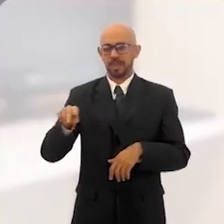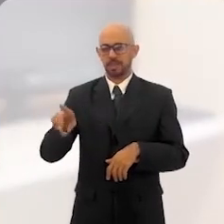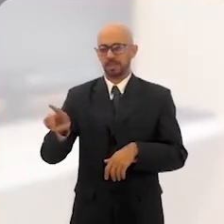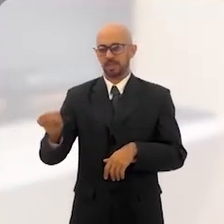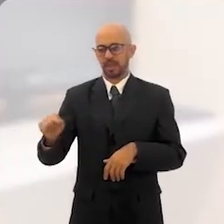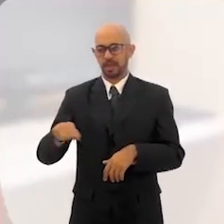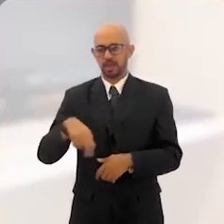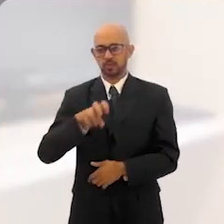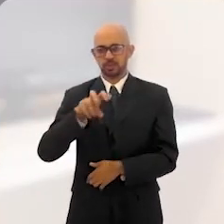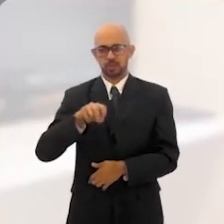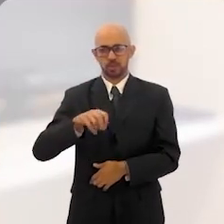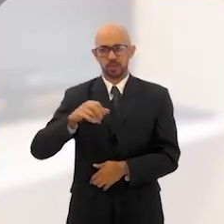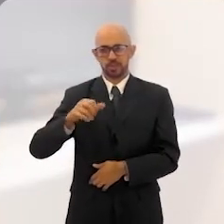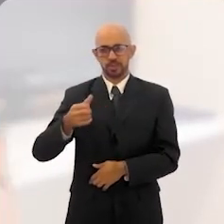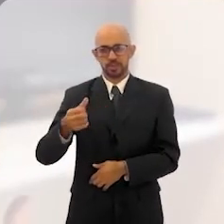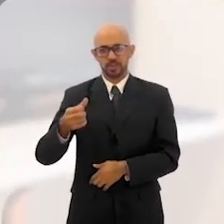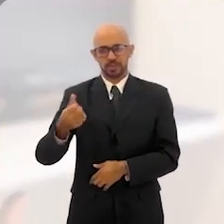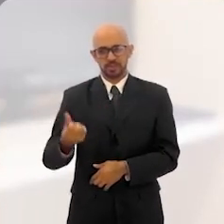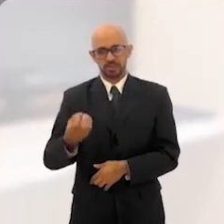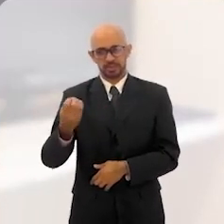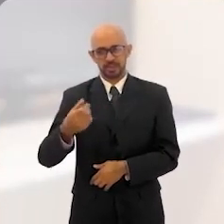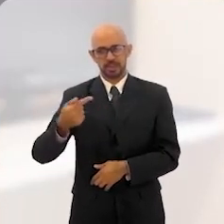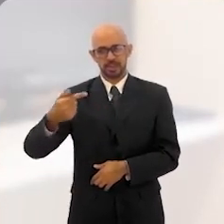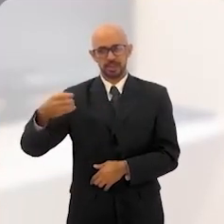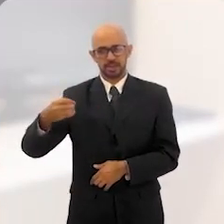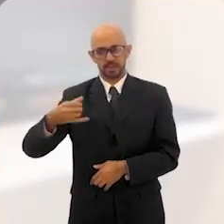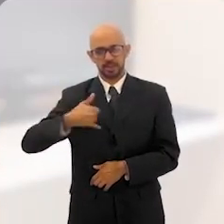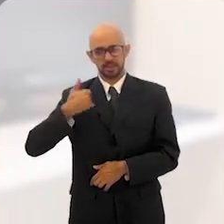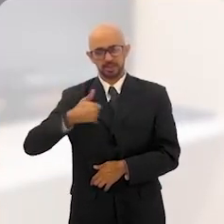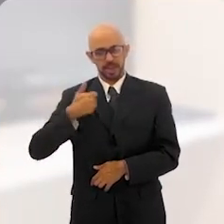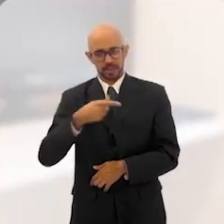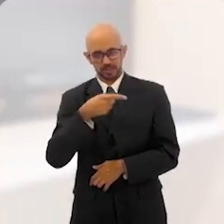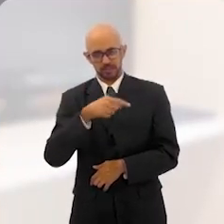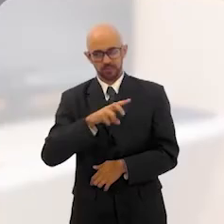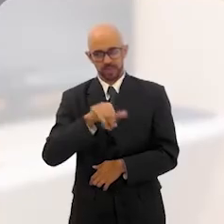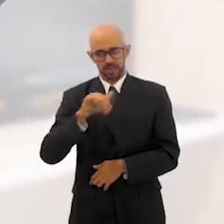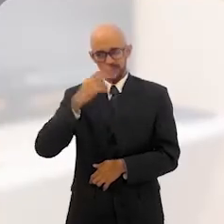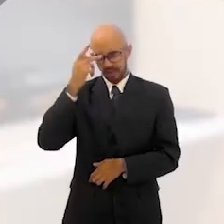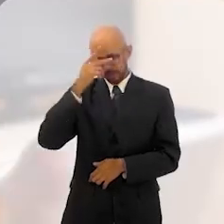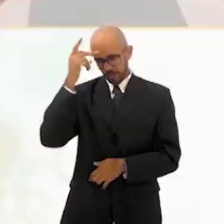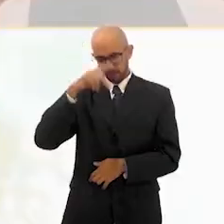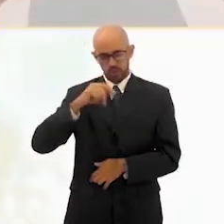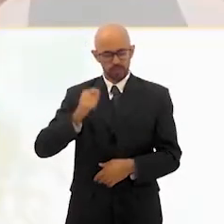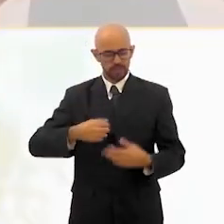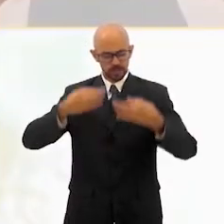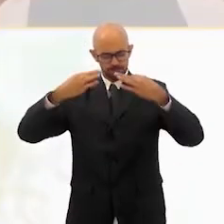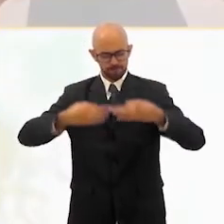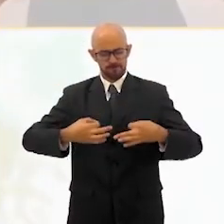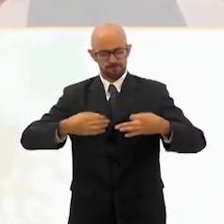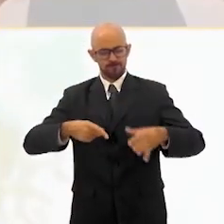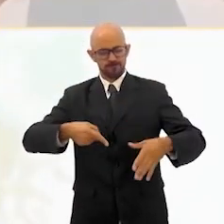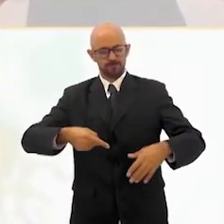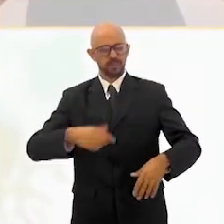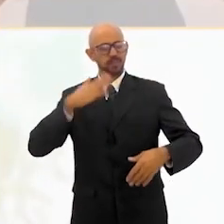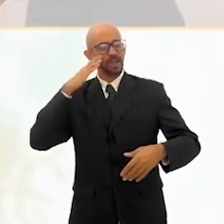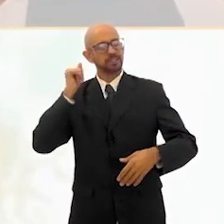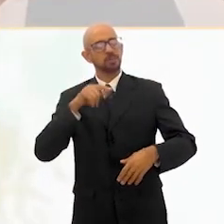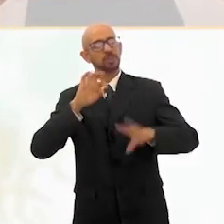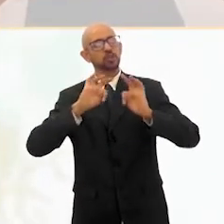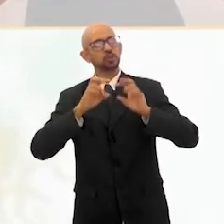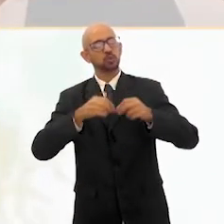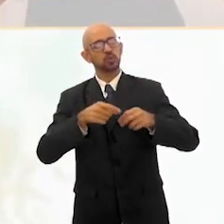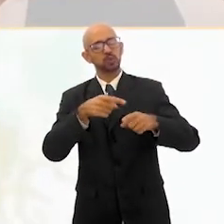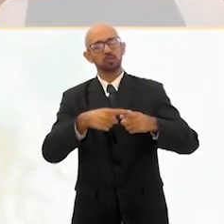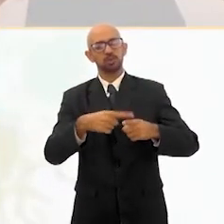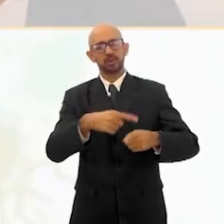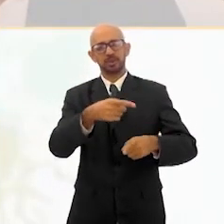aos 60, aos 70, com esse espírito, vai ser aquele, sabe? Todo inteirinho lá. Quero saber de tudo,